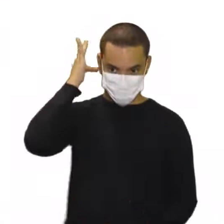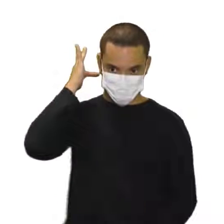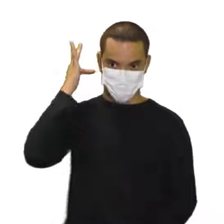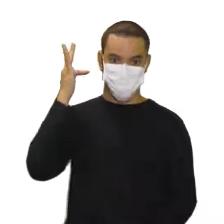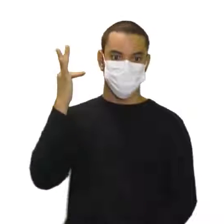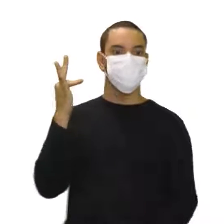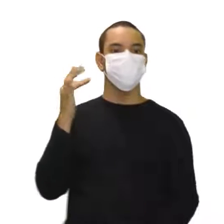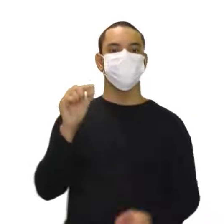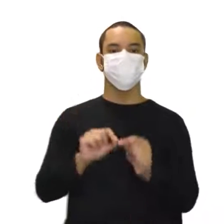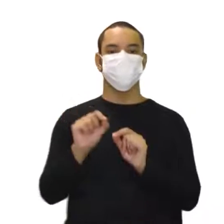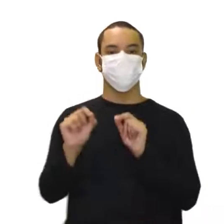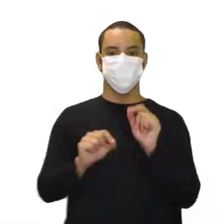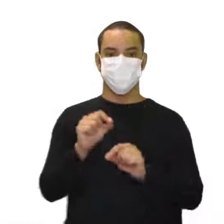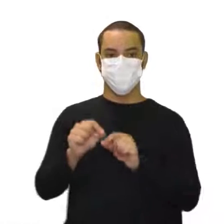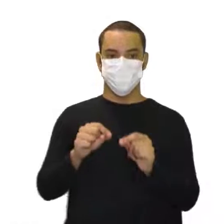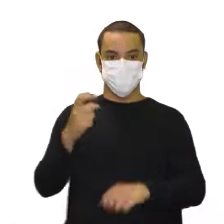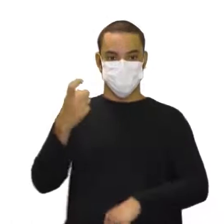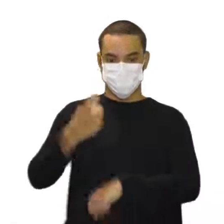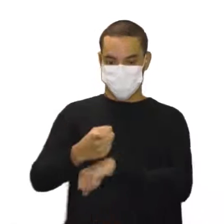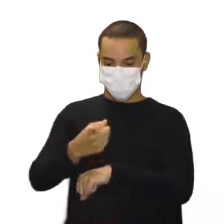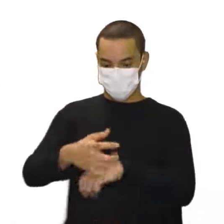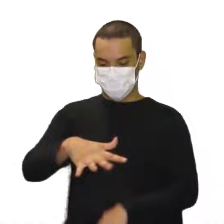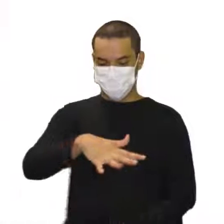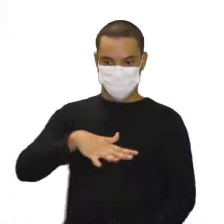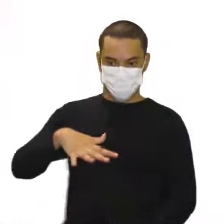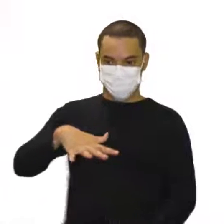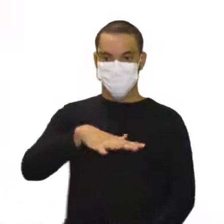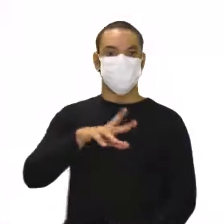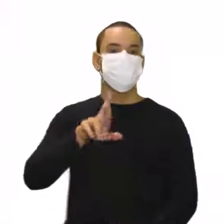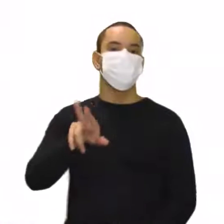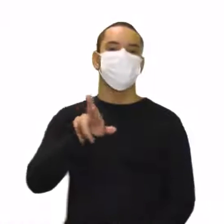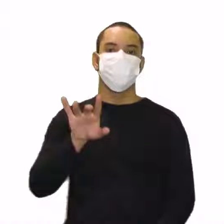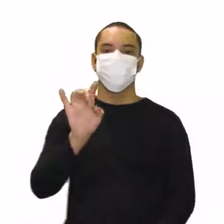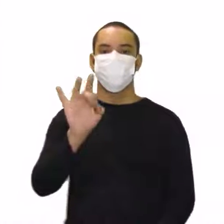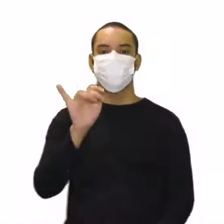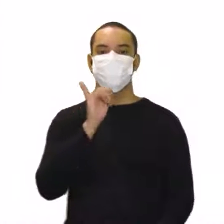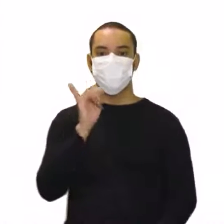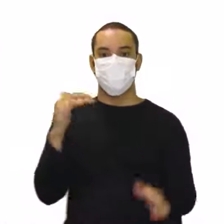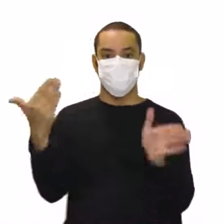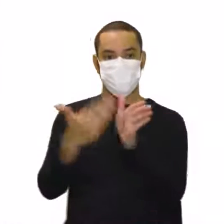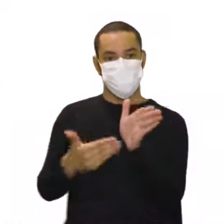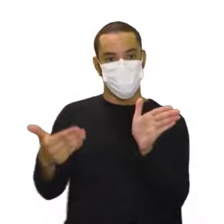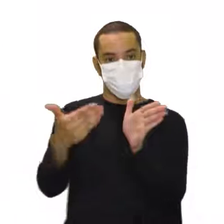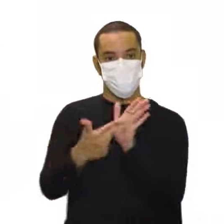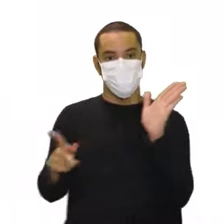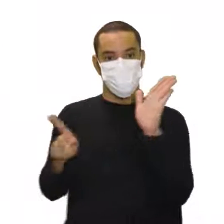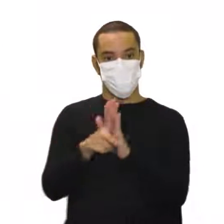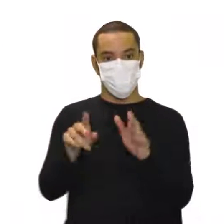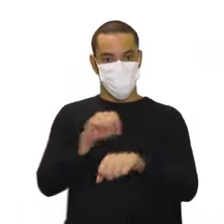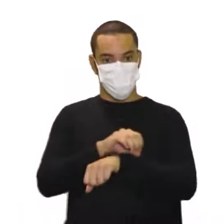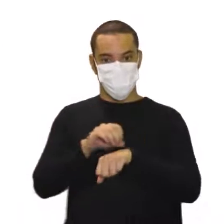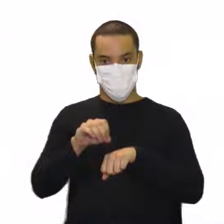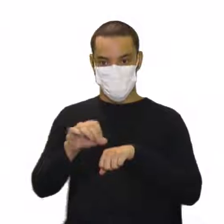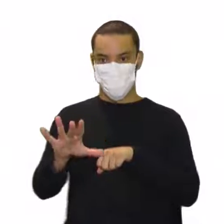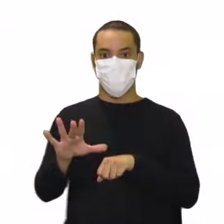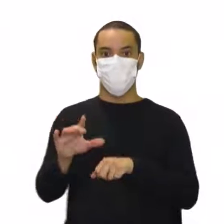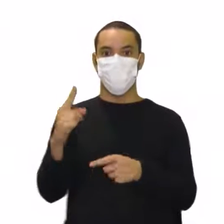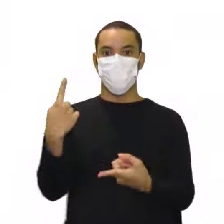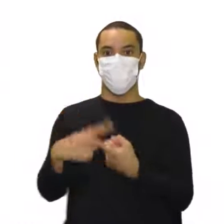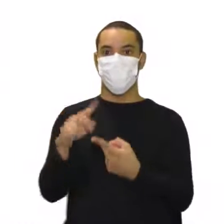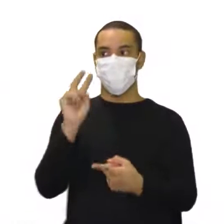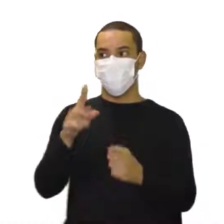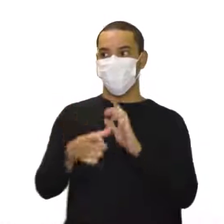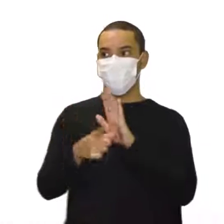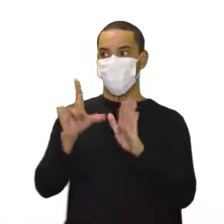de uma superfície sólida, e não apenas delimitada por um condutor, como foi visto em